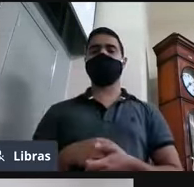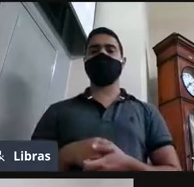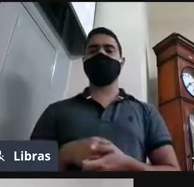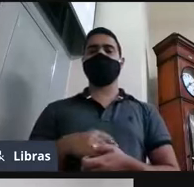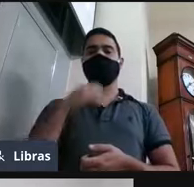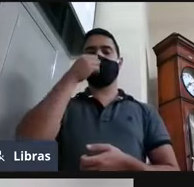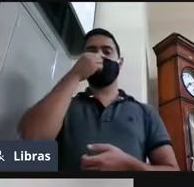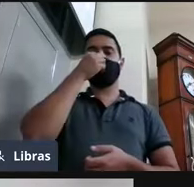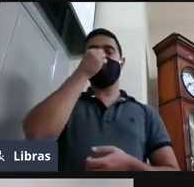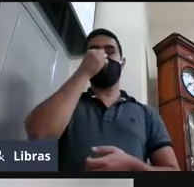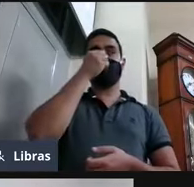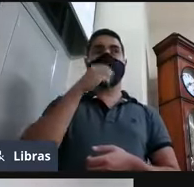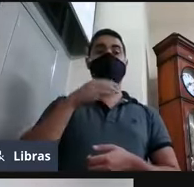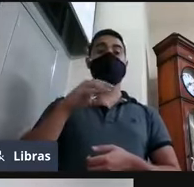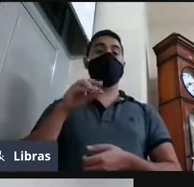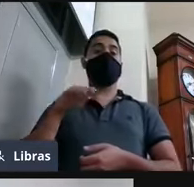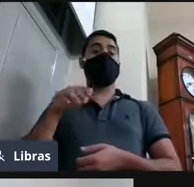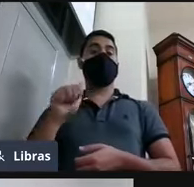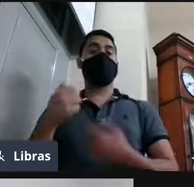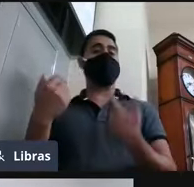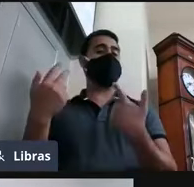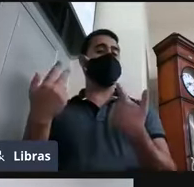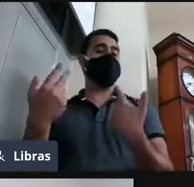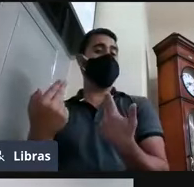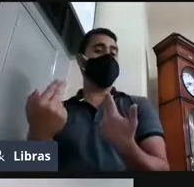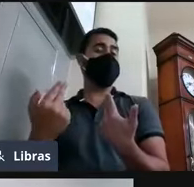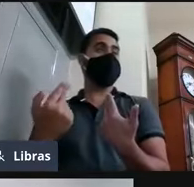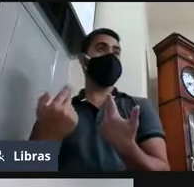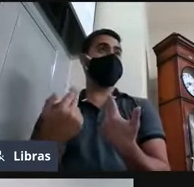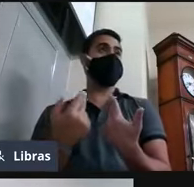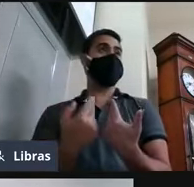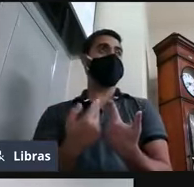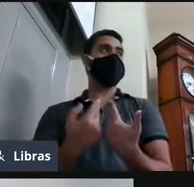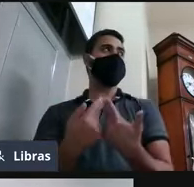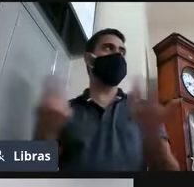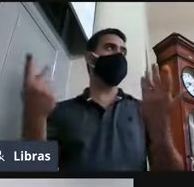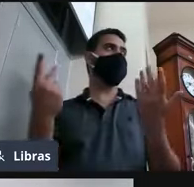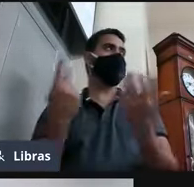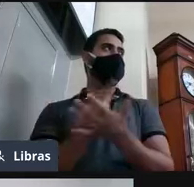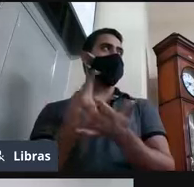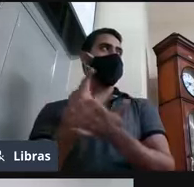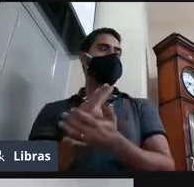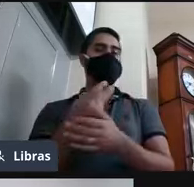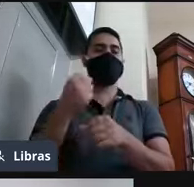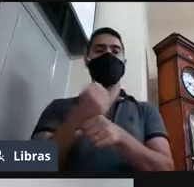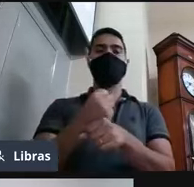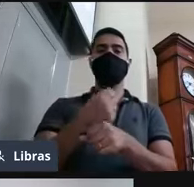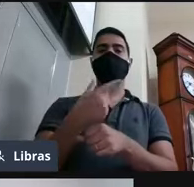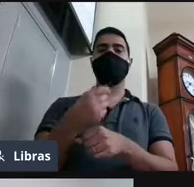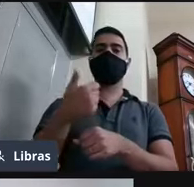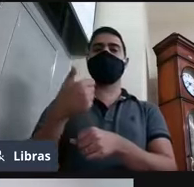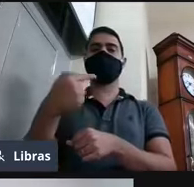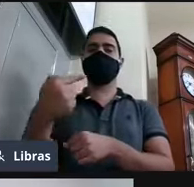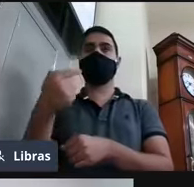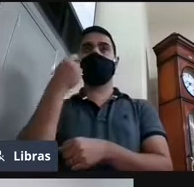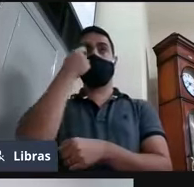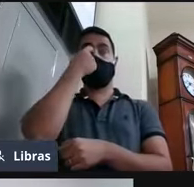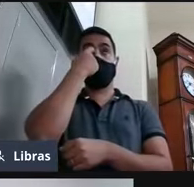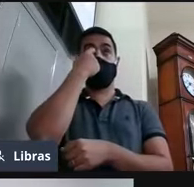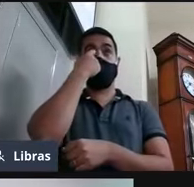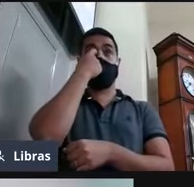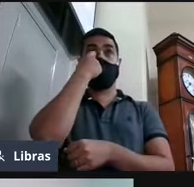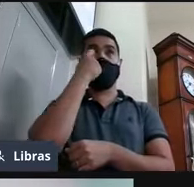elas repetem, as contas de 2018 repetem os erros de 2017.